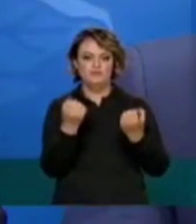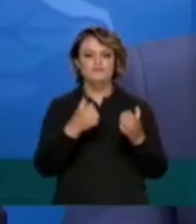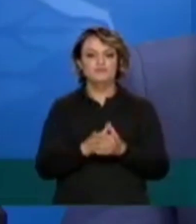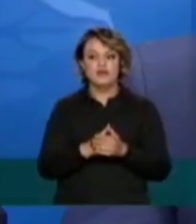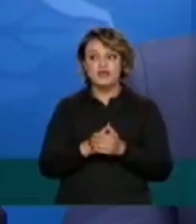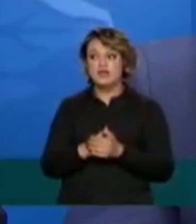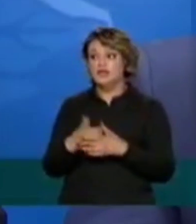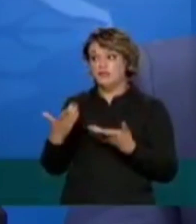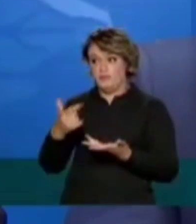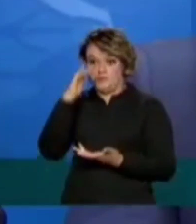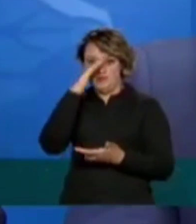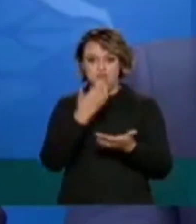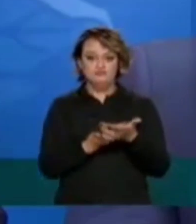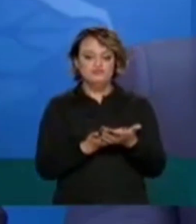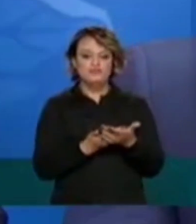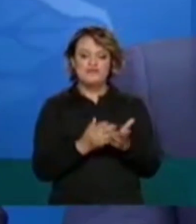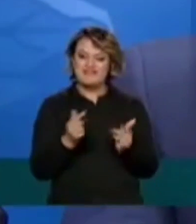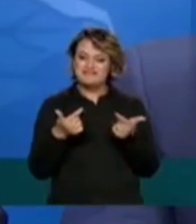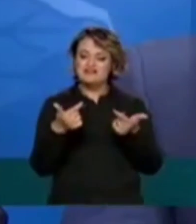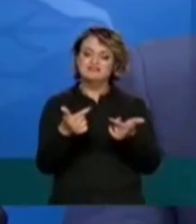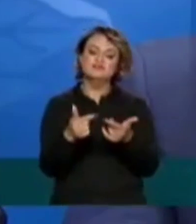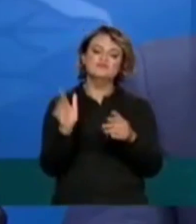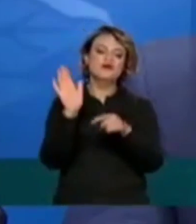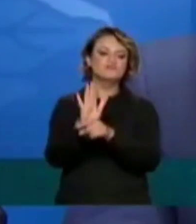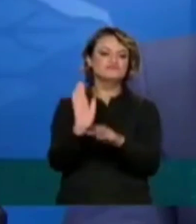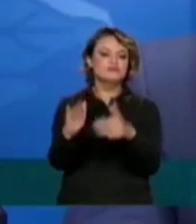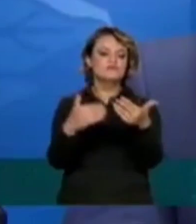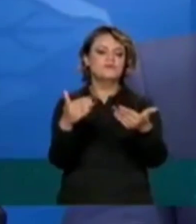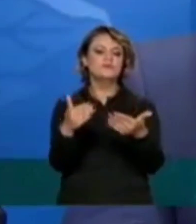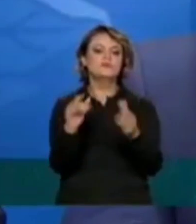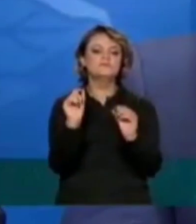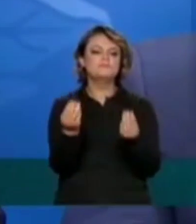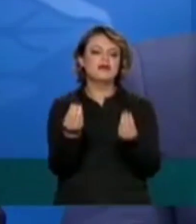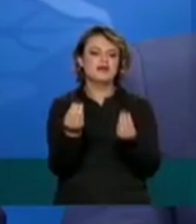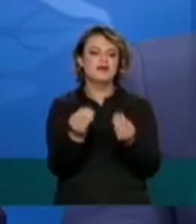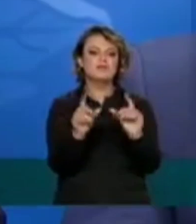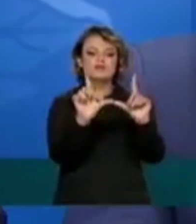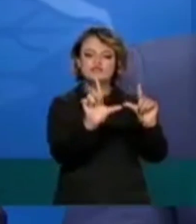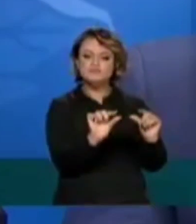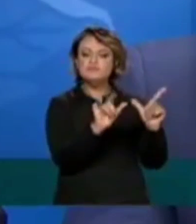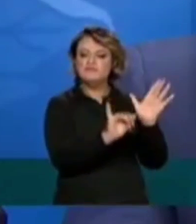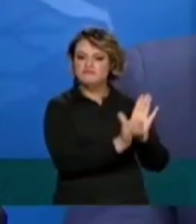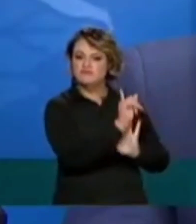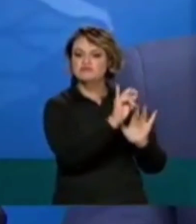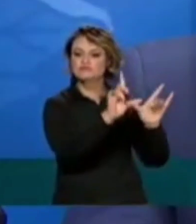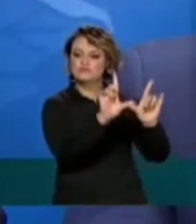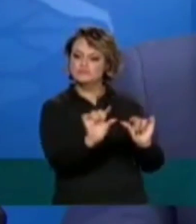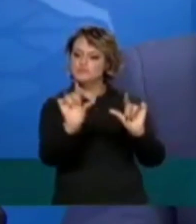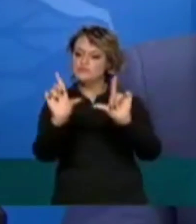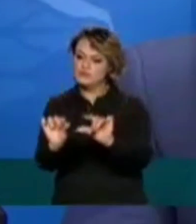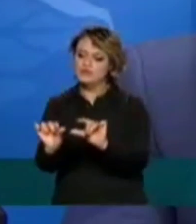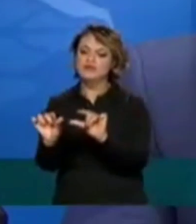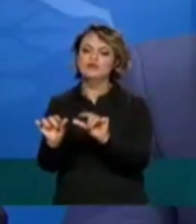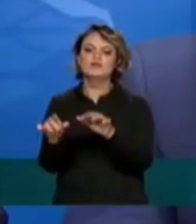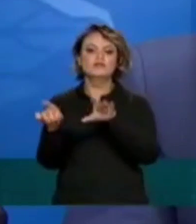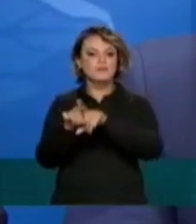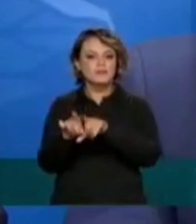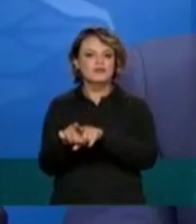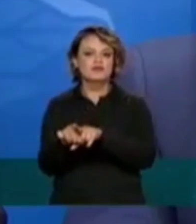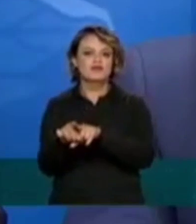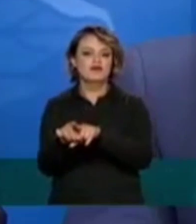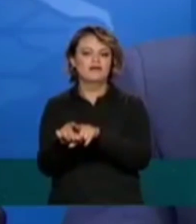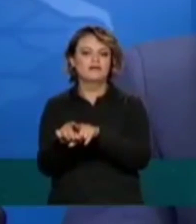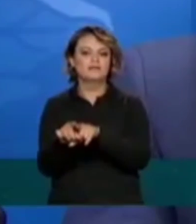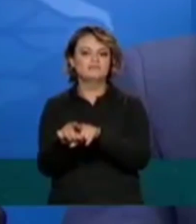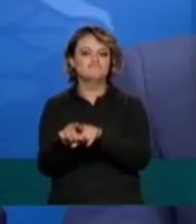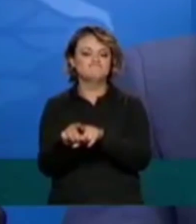essa iniciativa ela avança no sentido de diminuição dos índices inflacionários e de